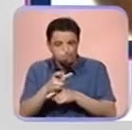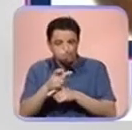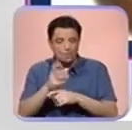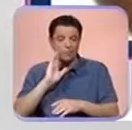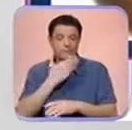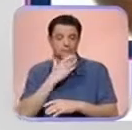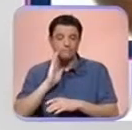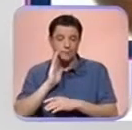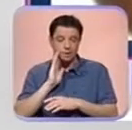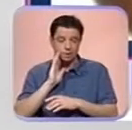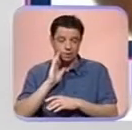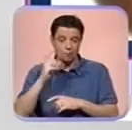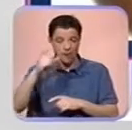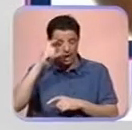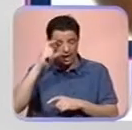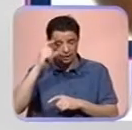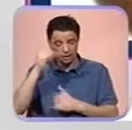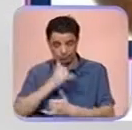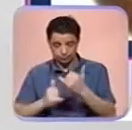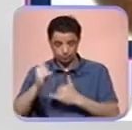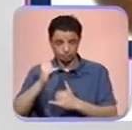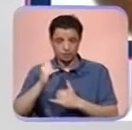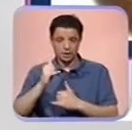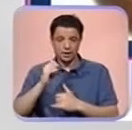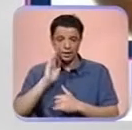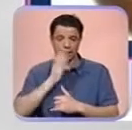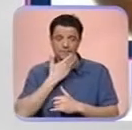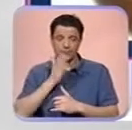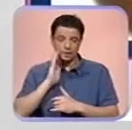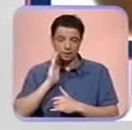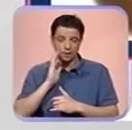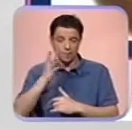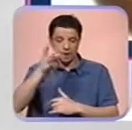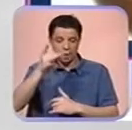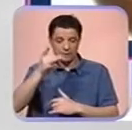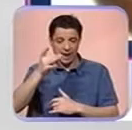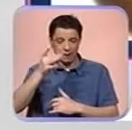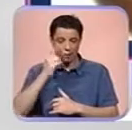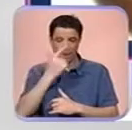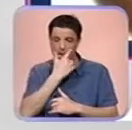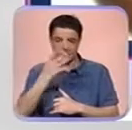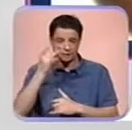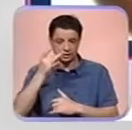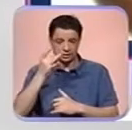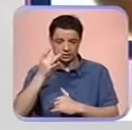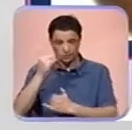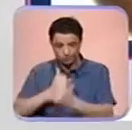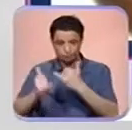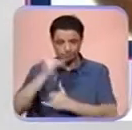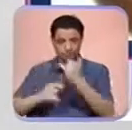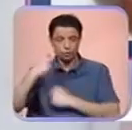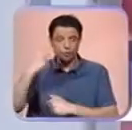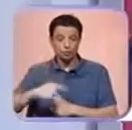passar pelas lentes intraoculares, que no fundo são uma solução evoluída das lentes de contacto. Sim, não é? As lentes de contacto nós exigem manutenção e colocação todos os